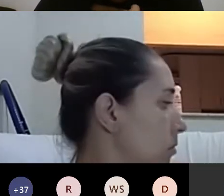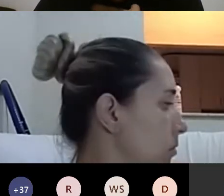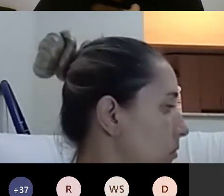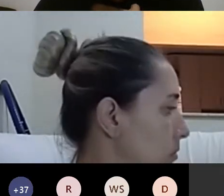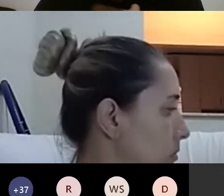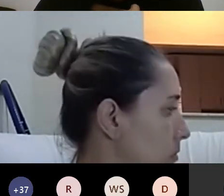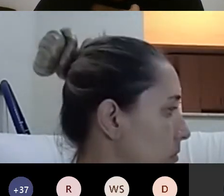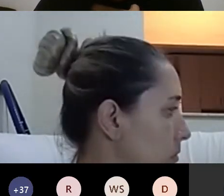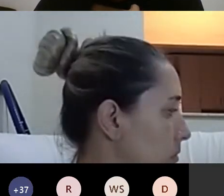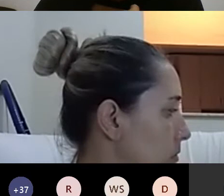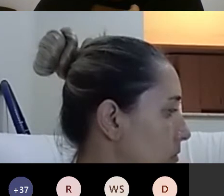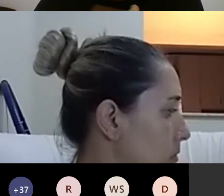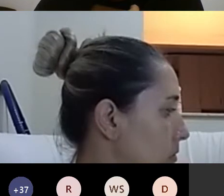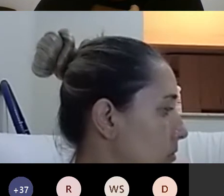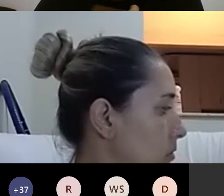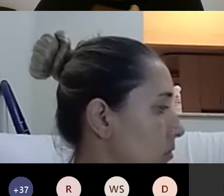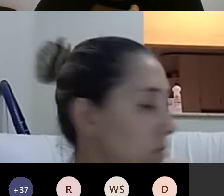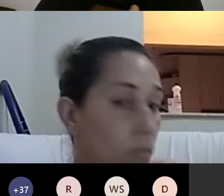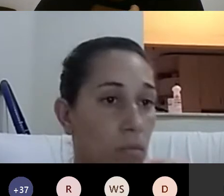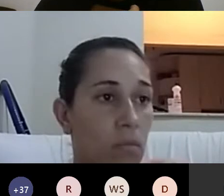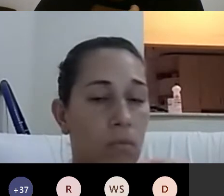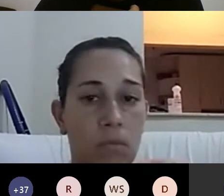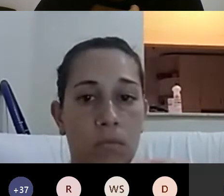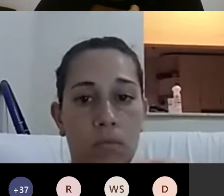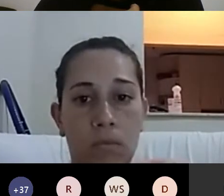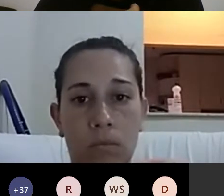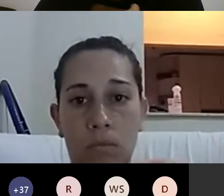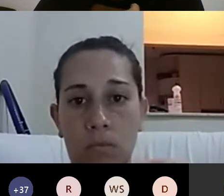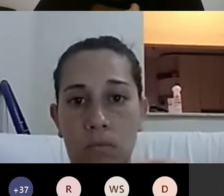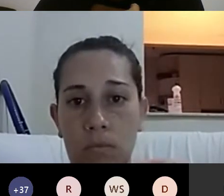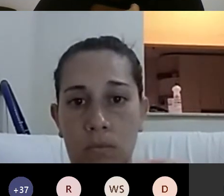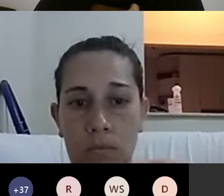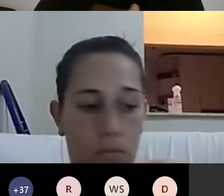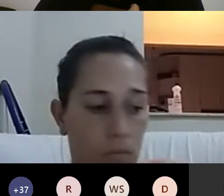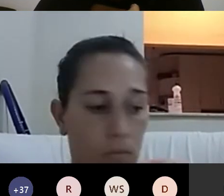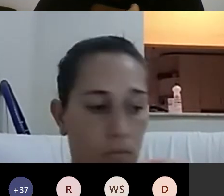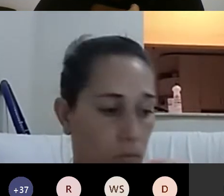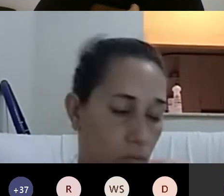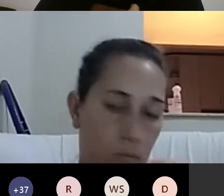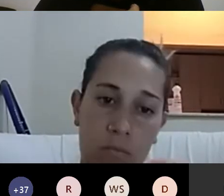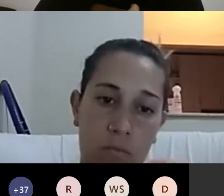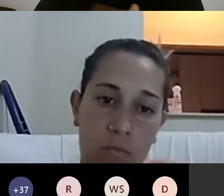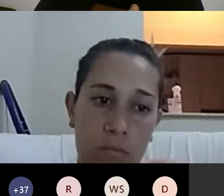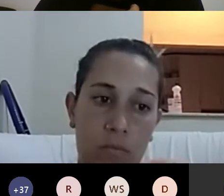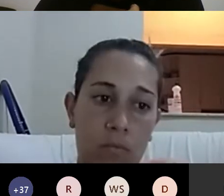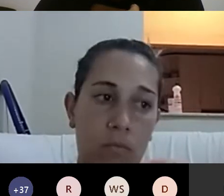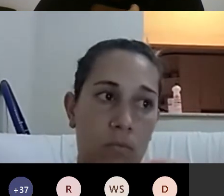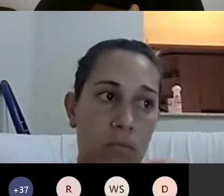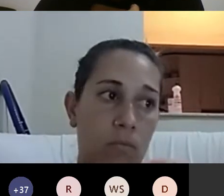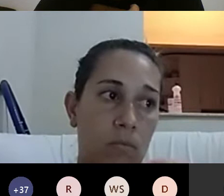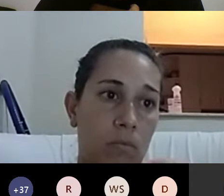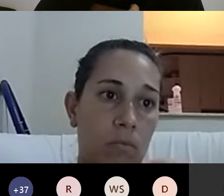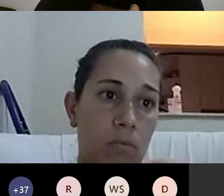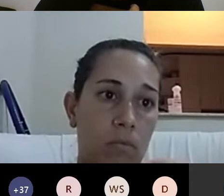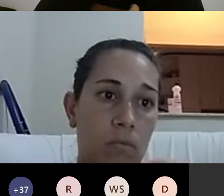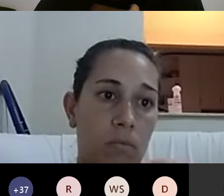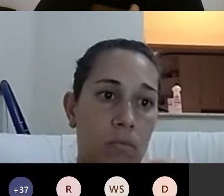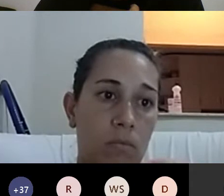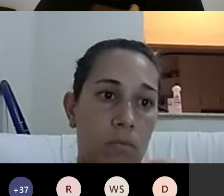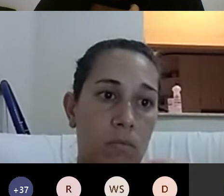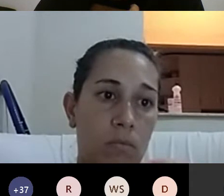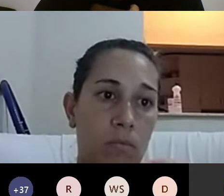tudo. Mas vamos lá, eu vou mostrar aqui para vocês. Professor, dia 7 agora a videoaula vai ser aula